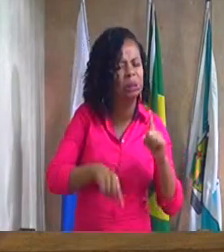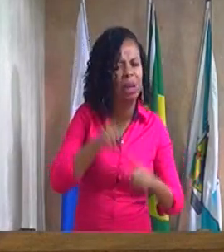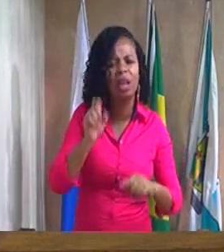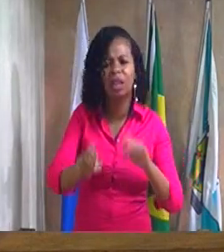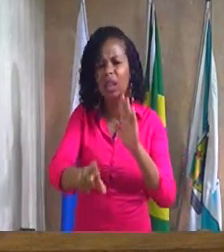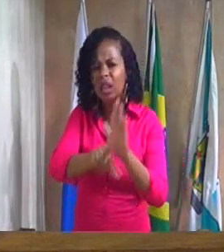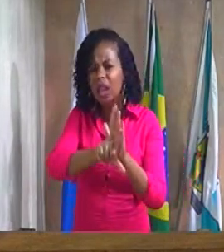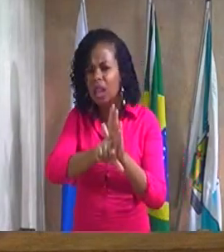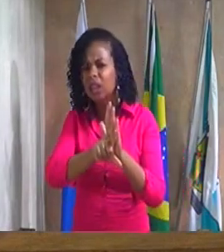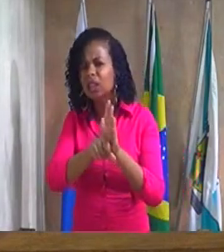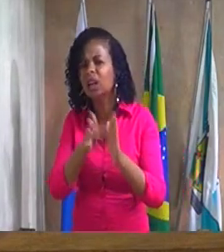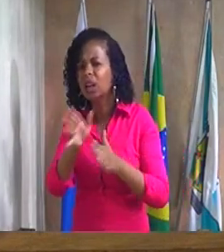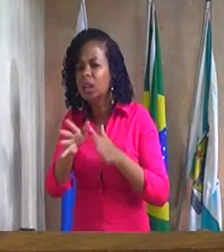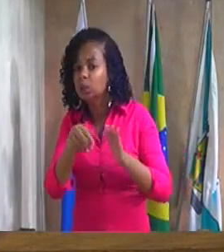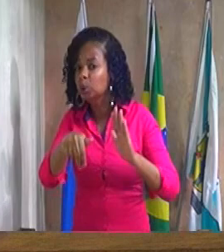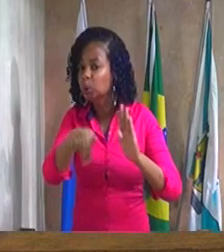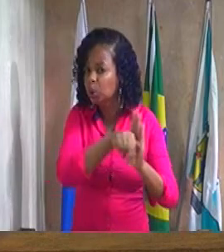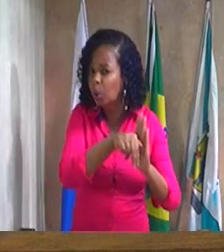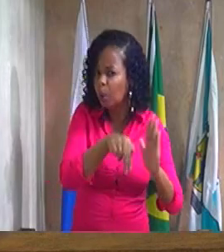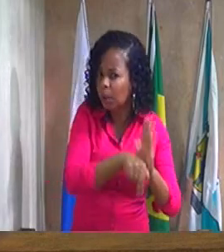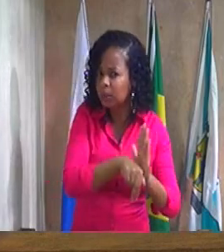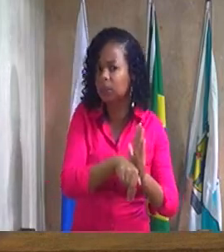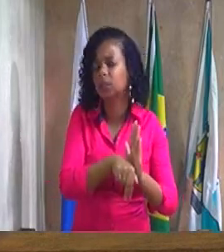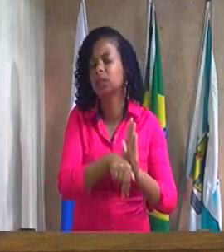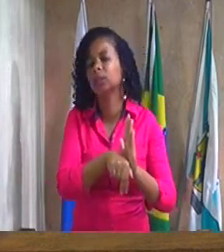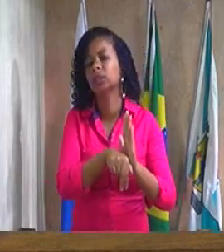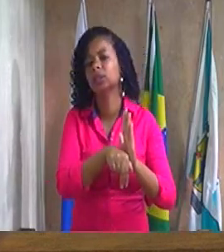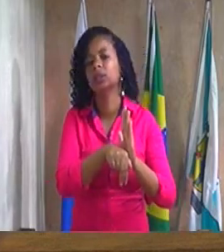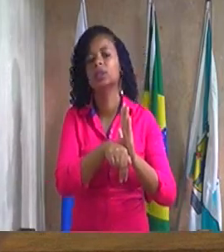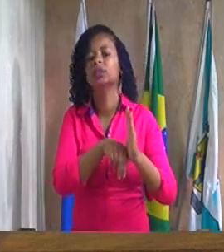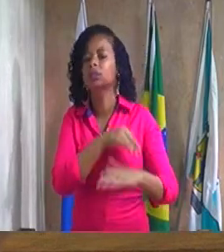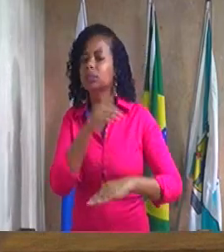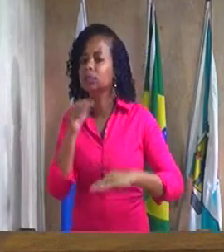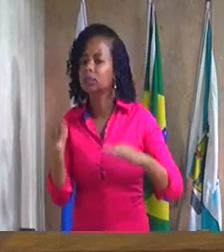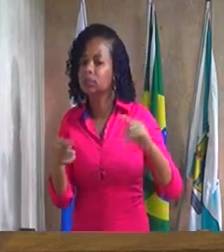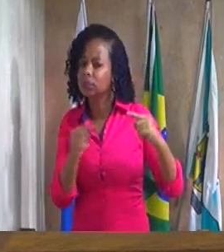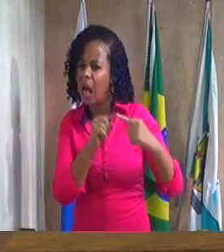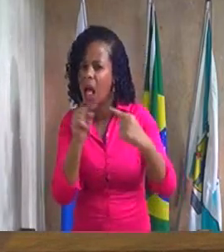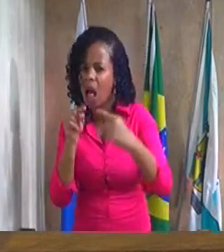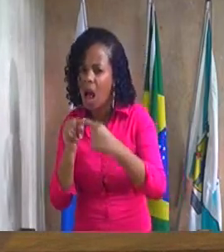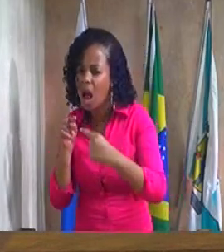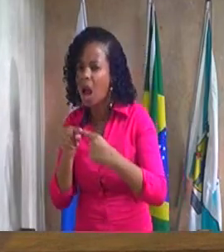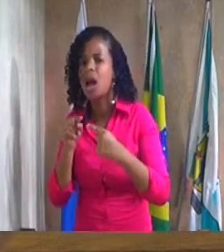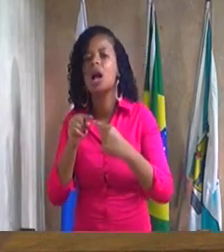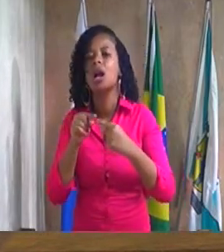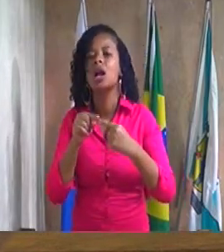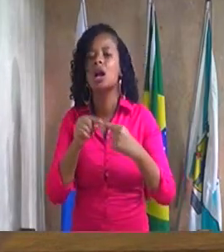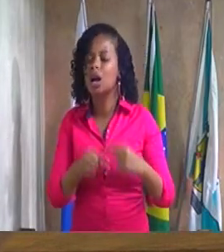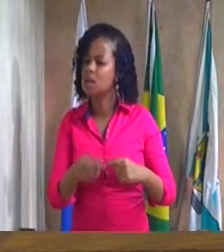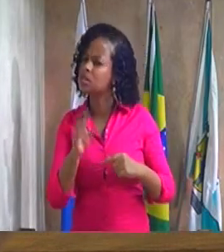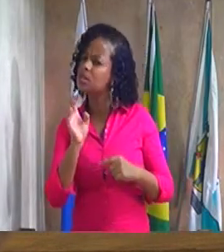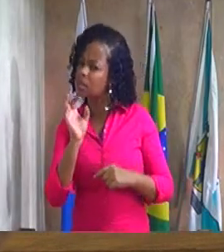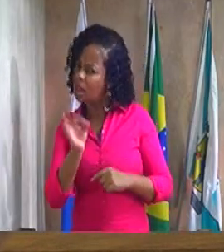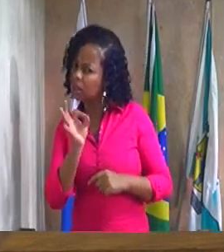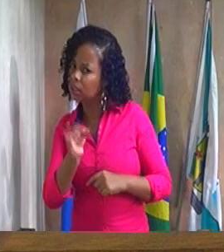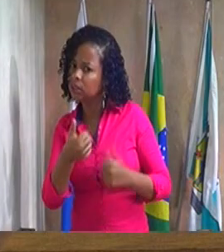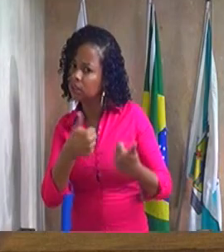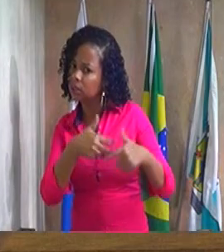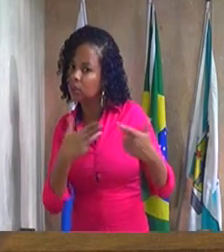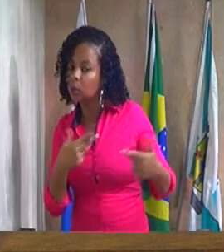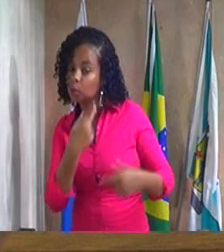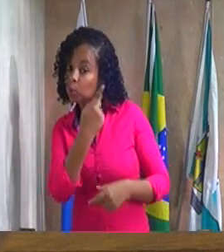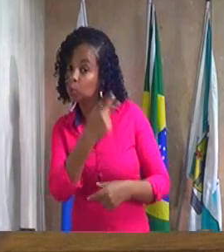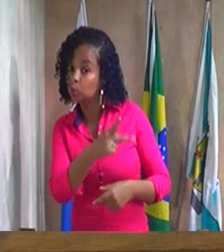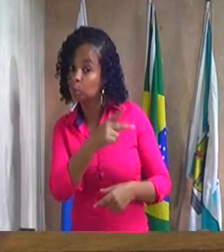são normatizados como ele vai ser exercido. Então, é exatamente isso que Sua Excelência,